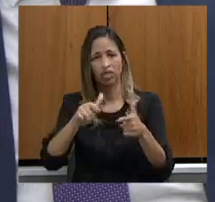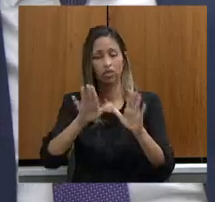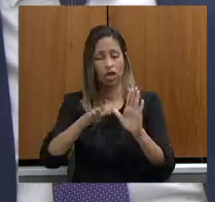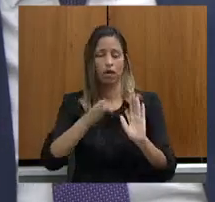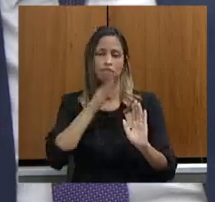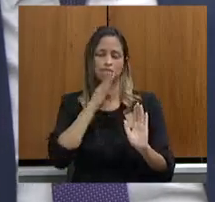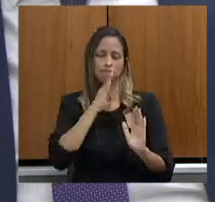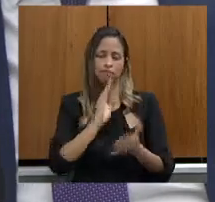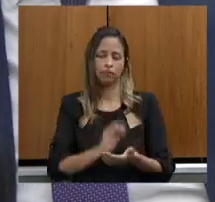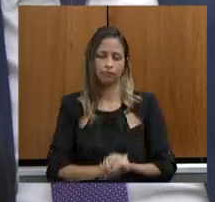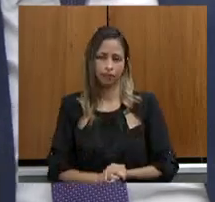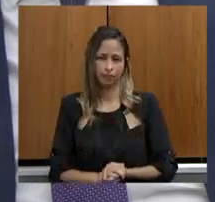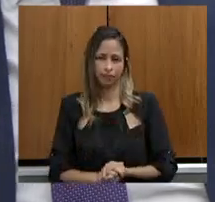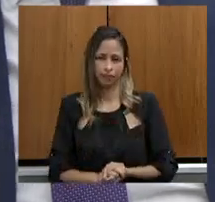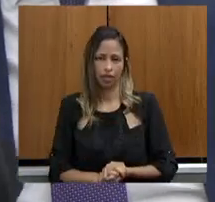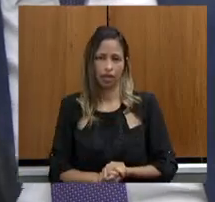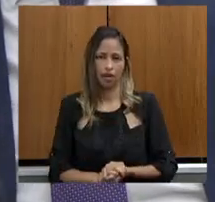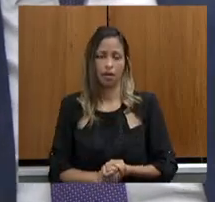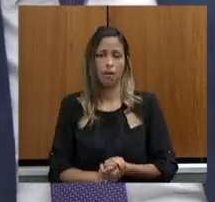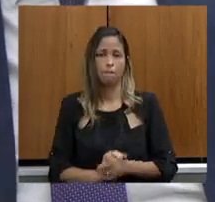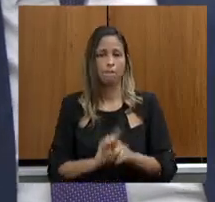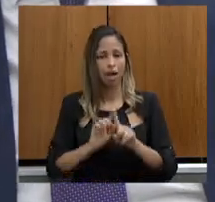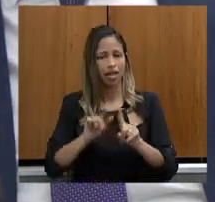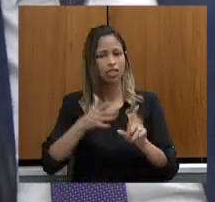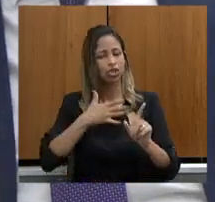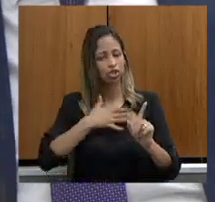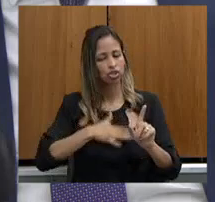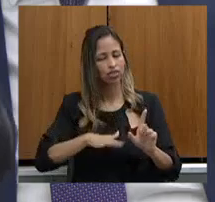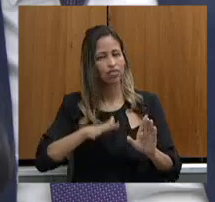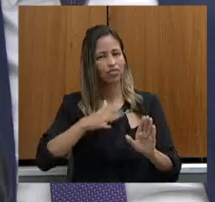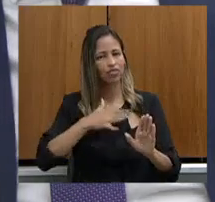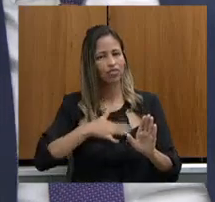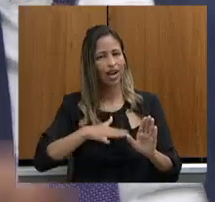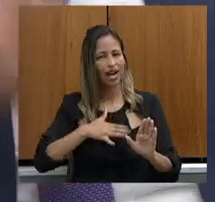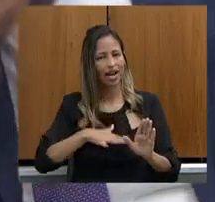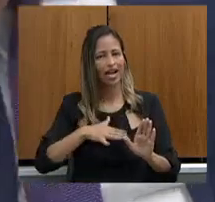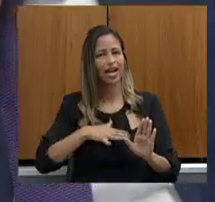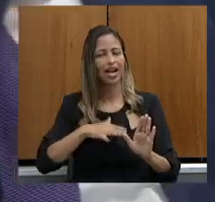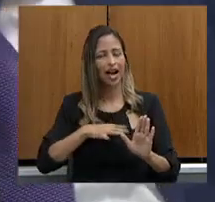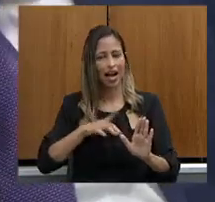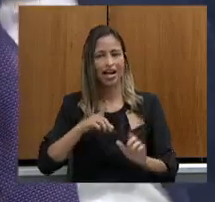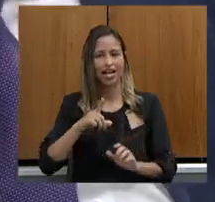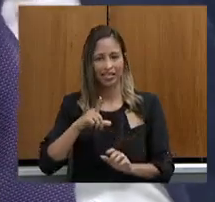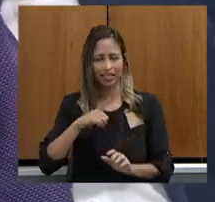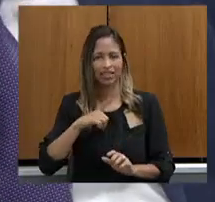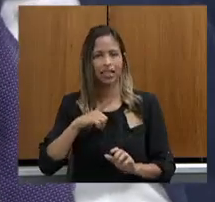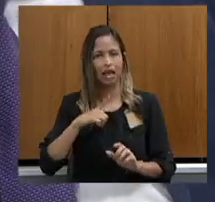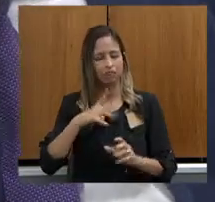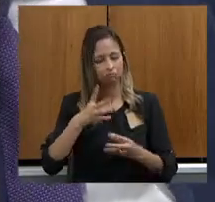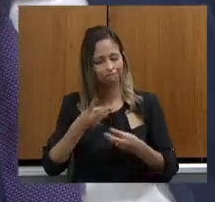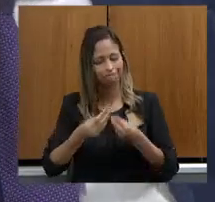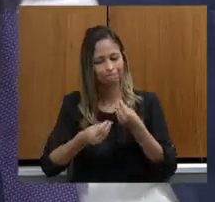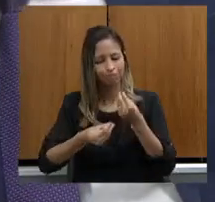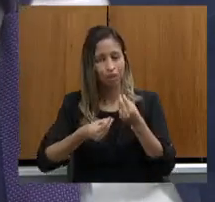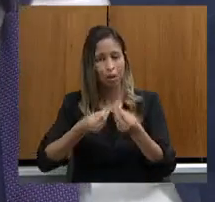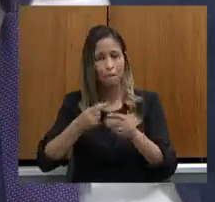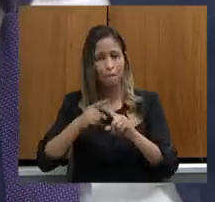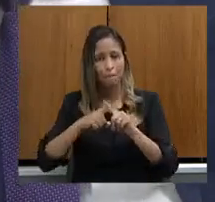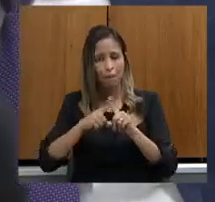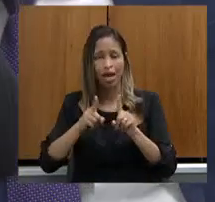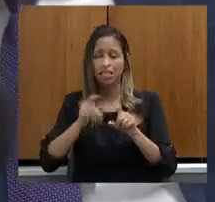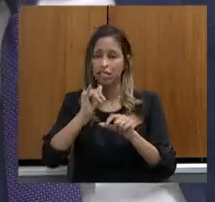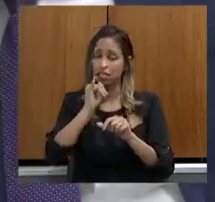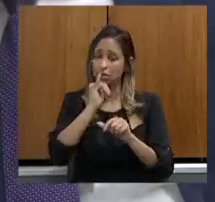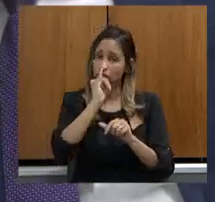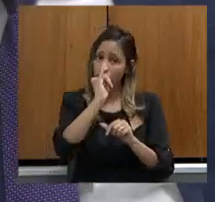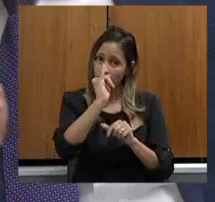mas muito devagar mas existe mas na parte que me